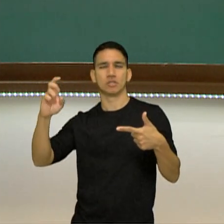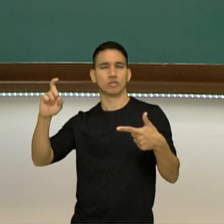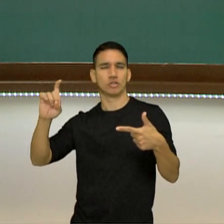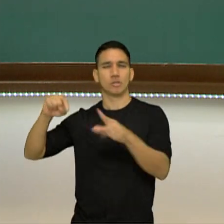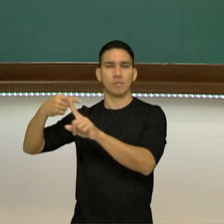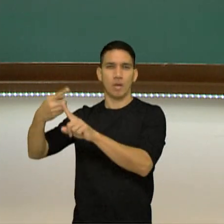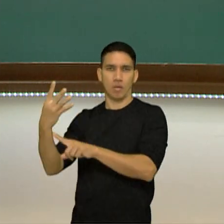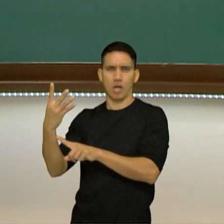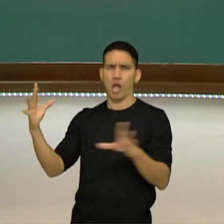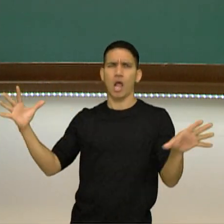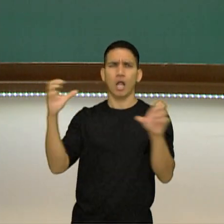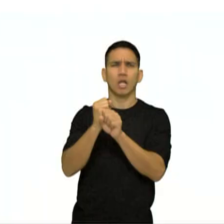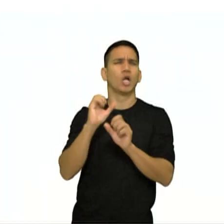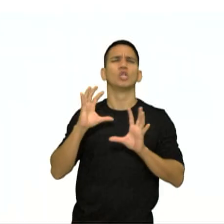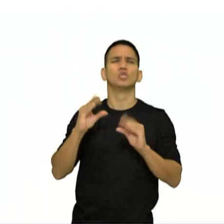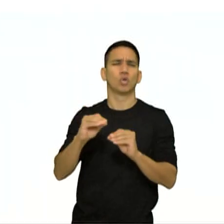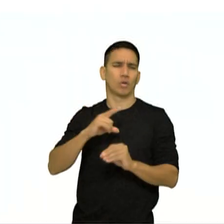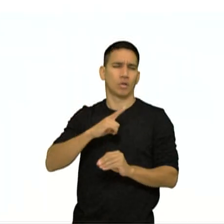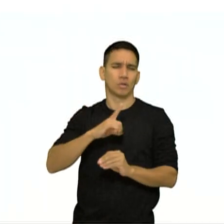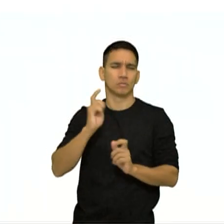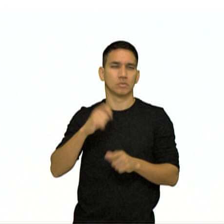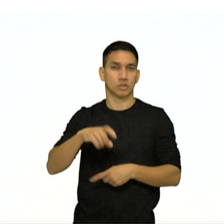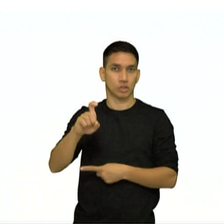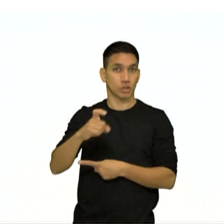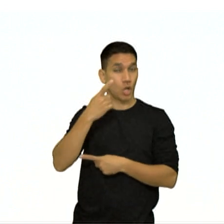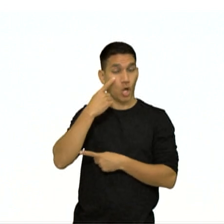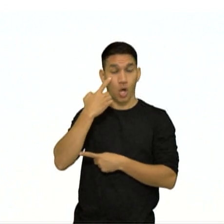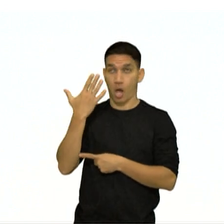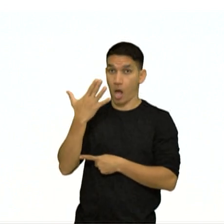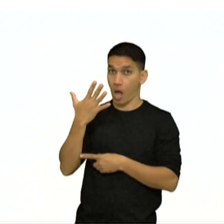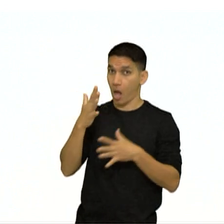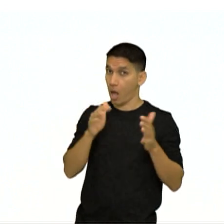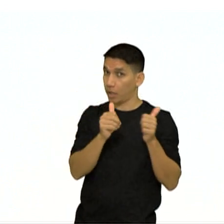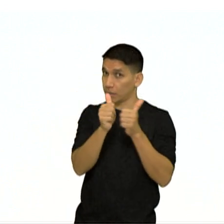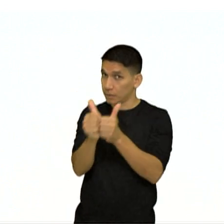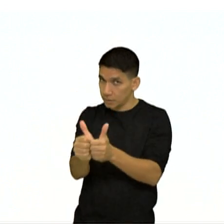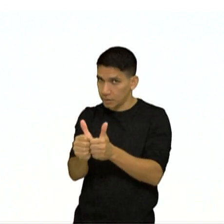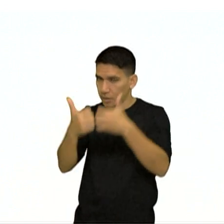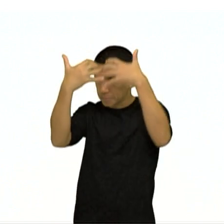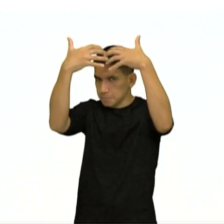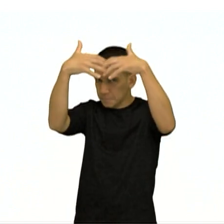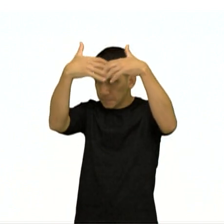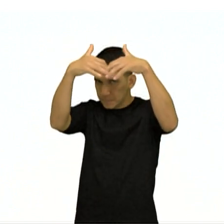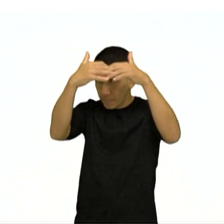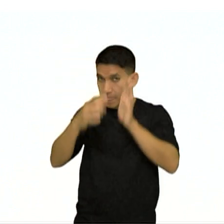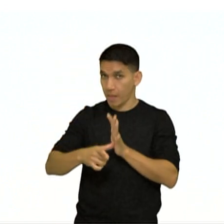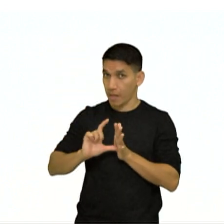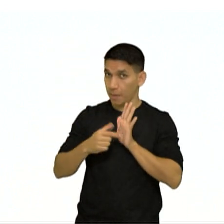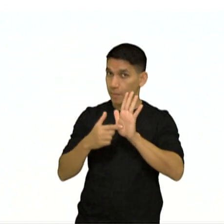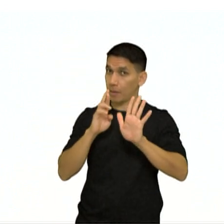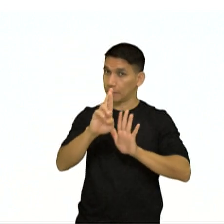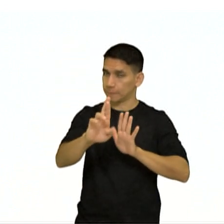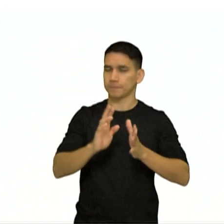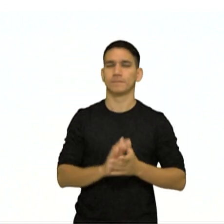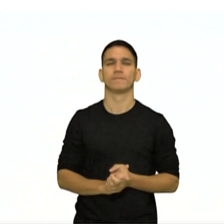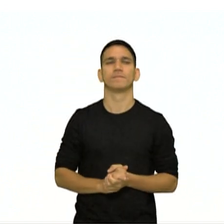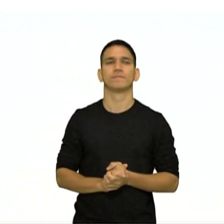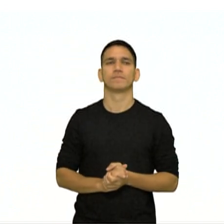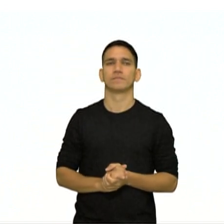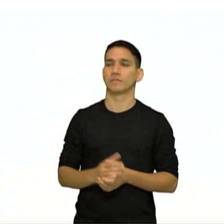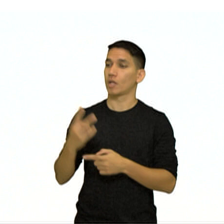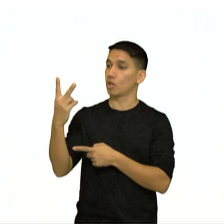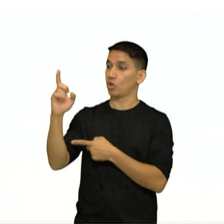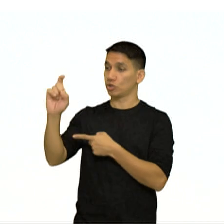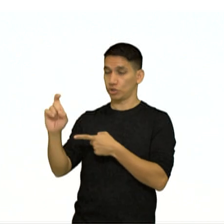vamos tomar todo mundo que tem x olha lá comigo acompanhe e vamos exercitar cabeça antes de eu mostrar a resposta para você